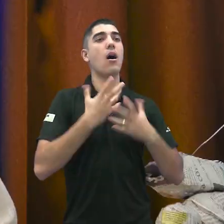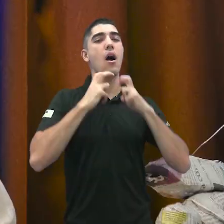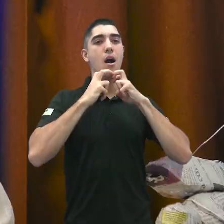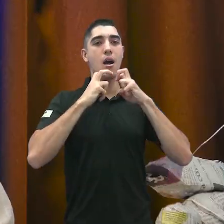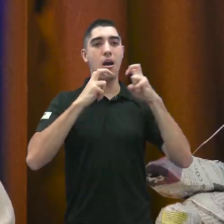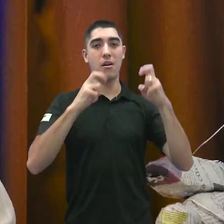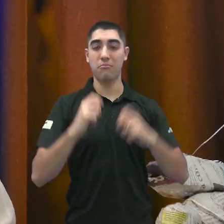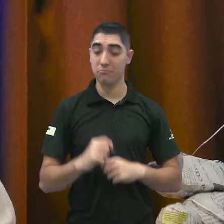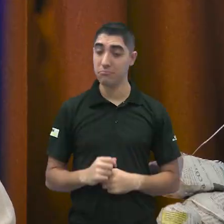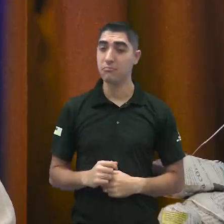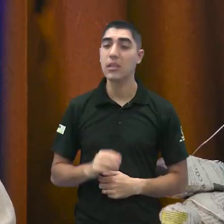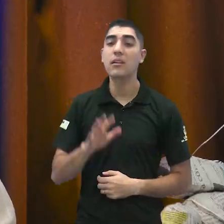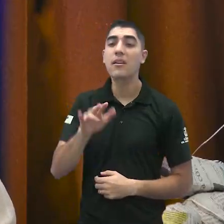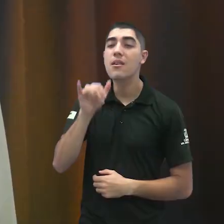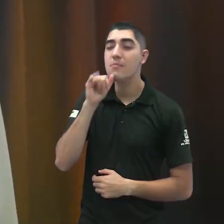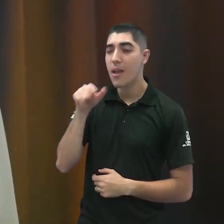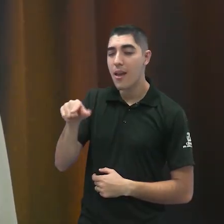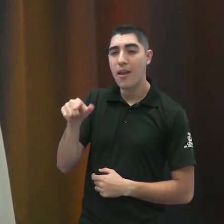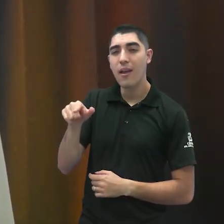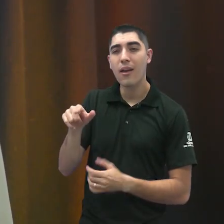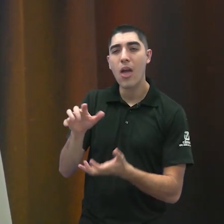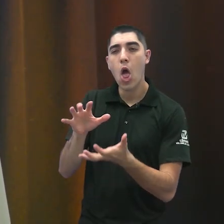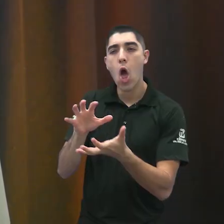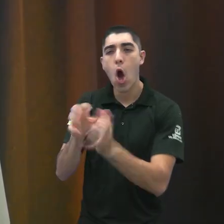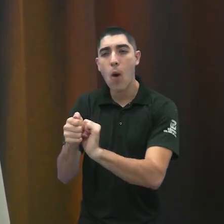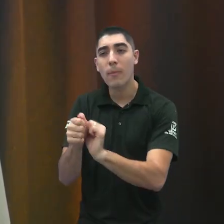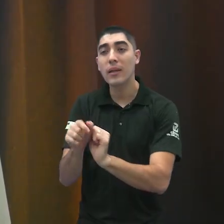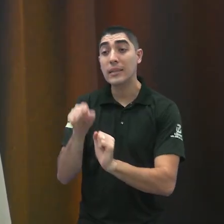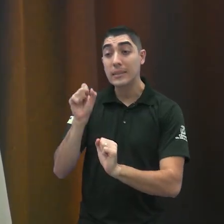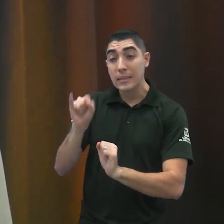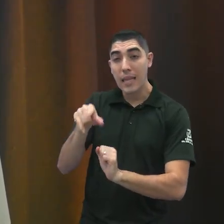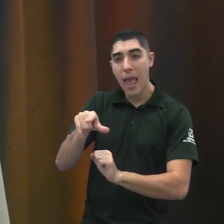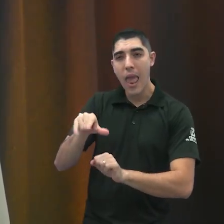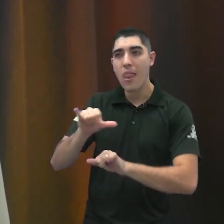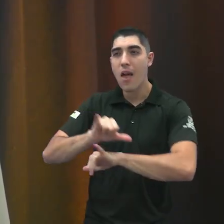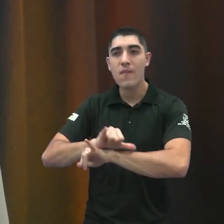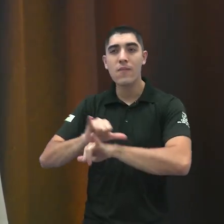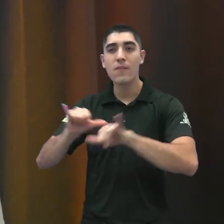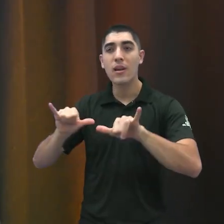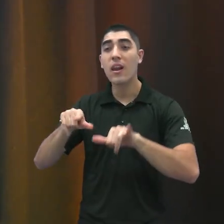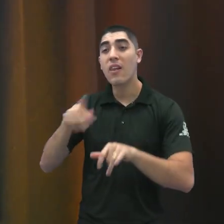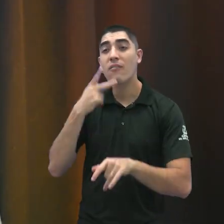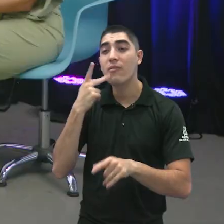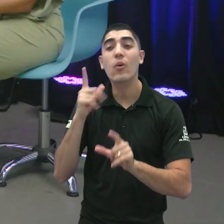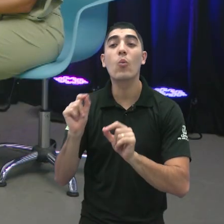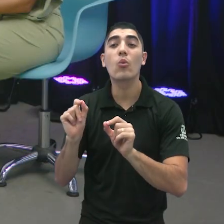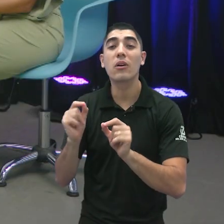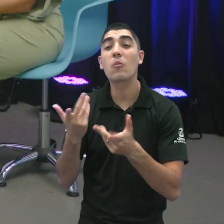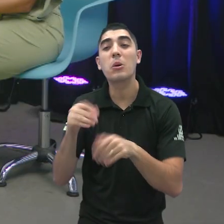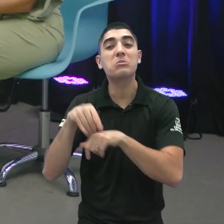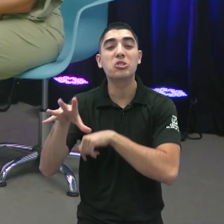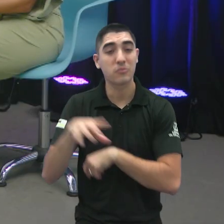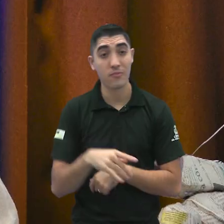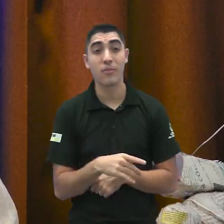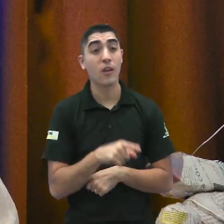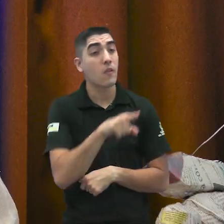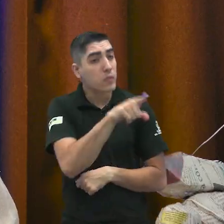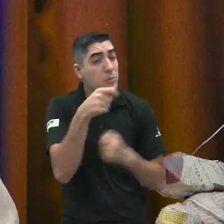travado. Muito bom. Se as suas obras falassem, que mensagem você gostaria de deixar para o público lá de casa?